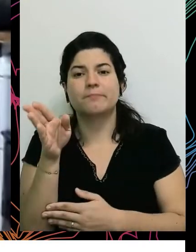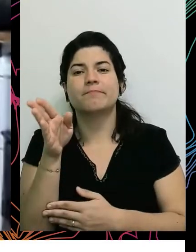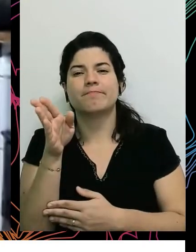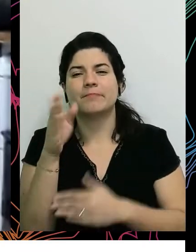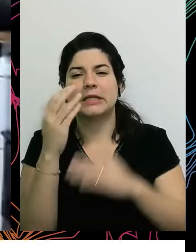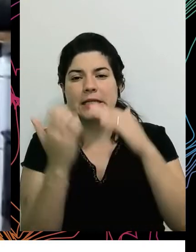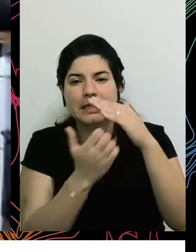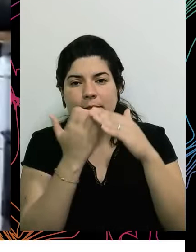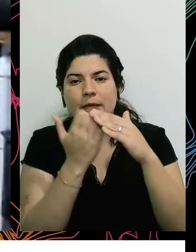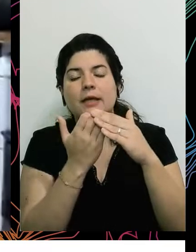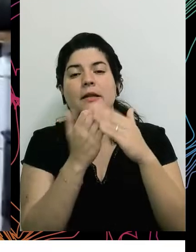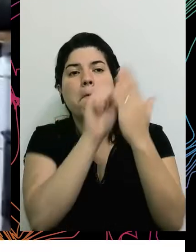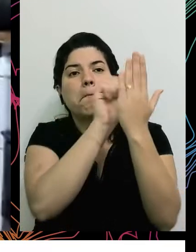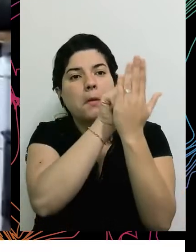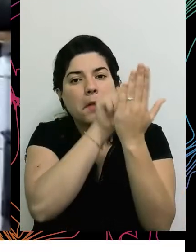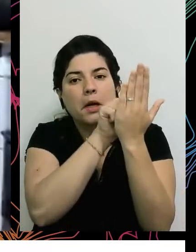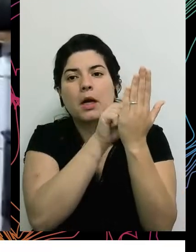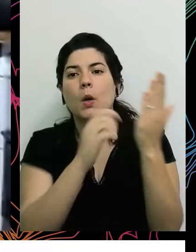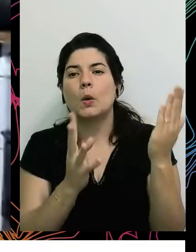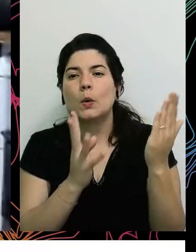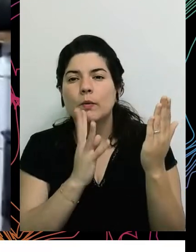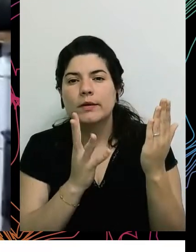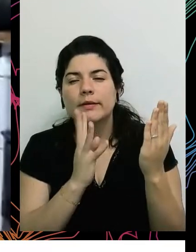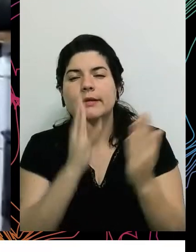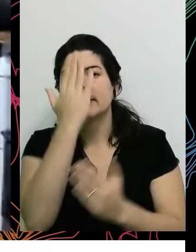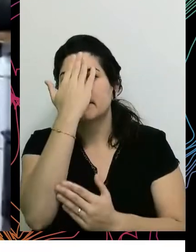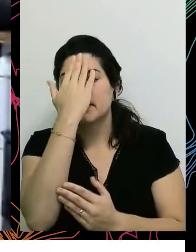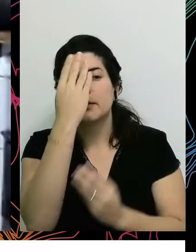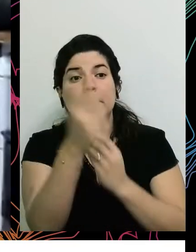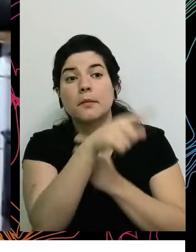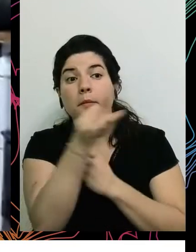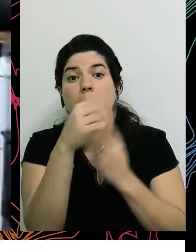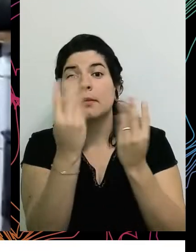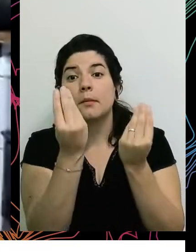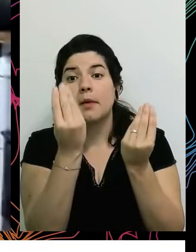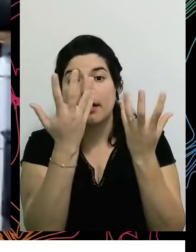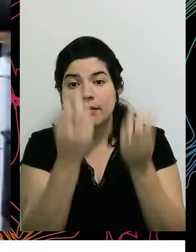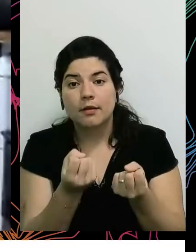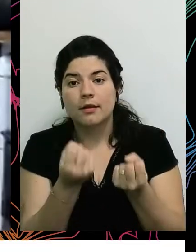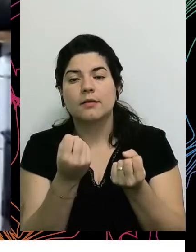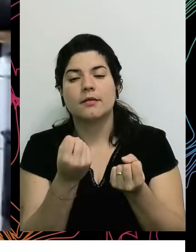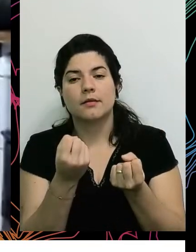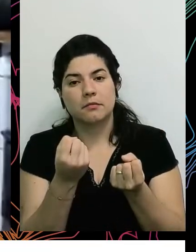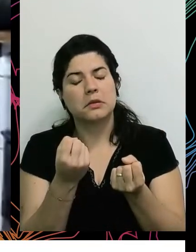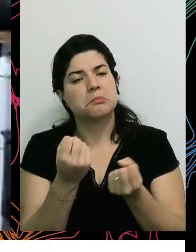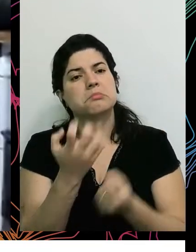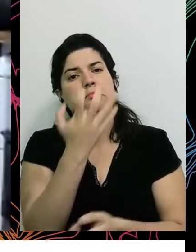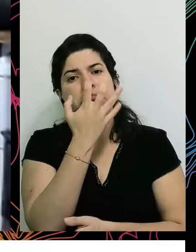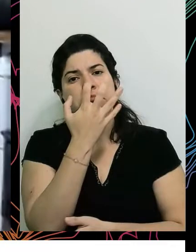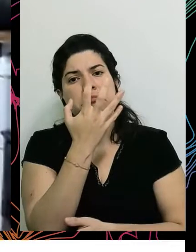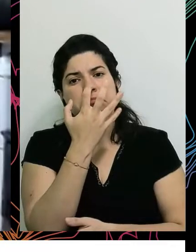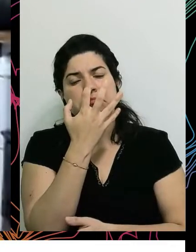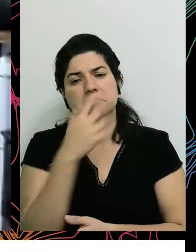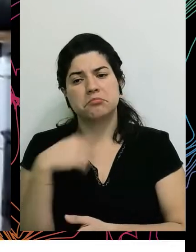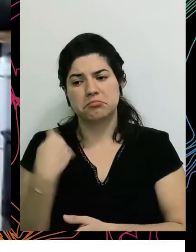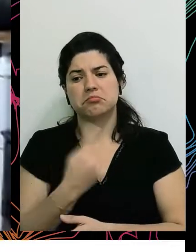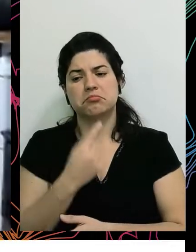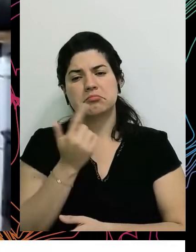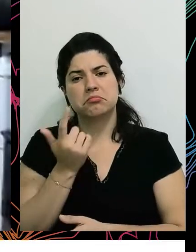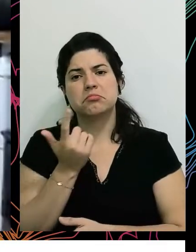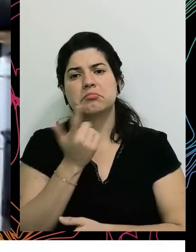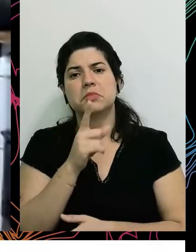empresas para conhecer e saber como que seria essa aceitação, né? E, por incrível que pareça, gente, nós chegamos a ter